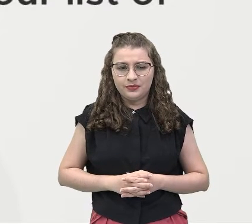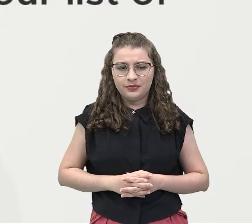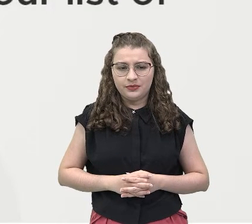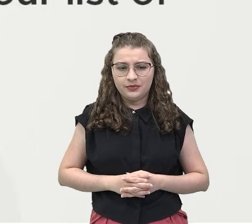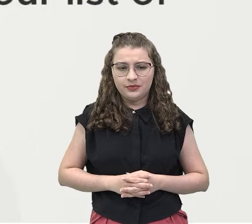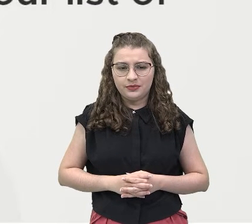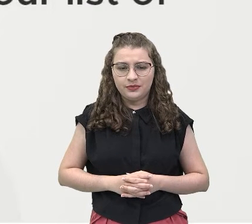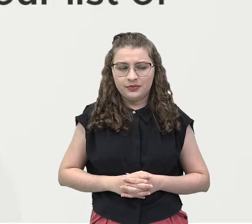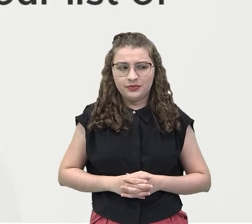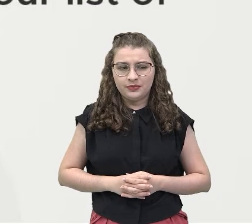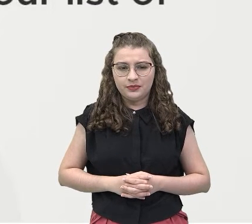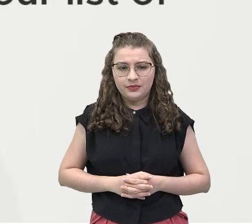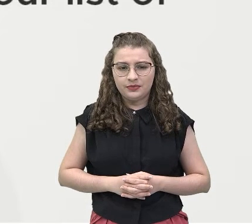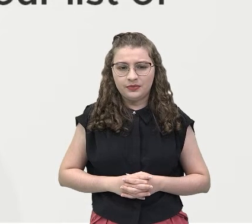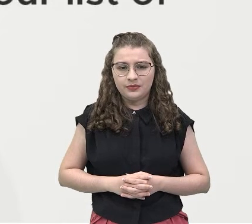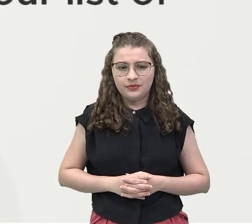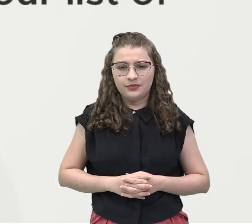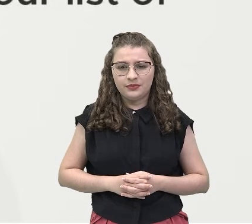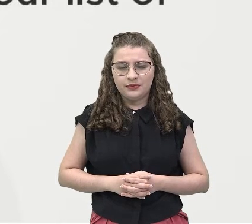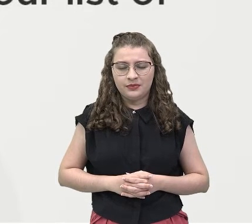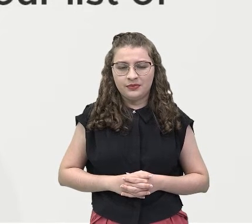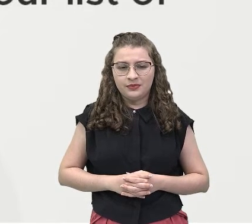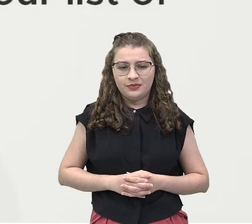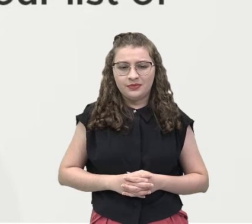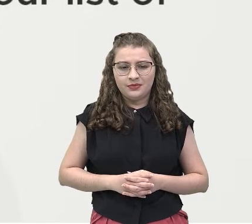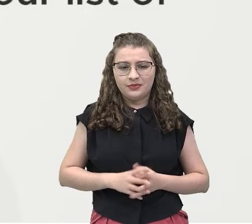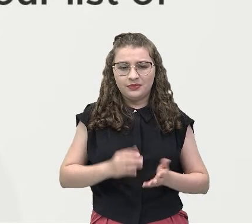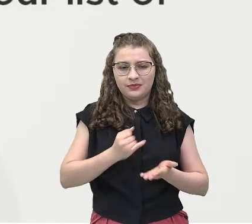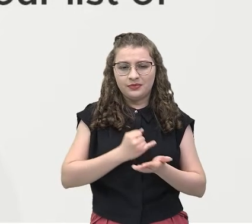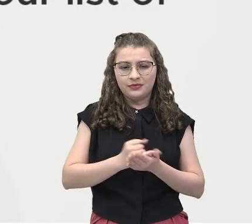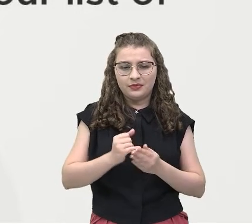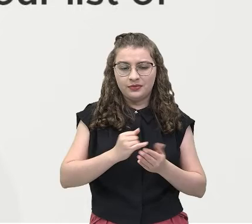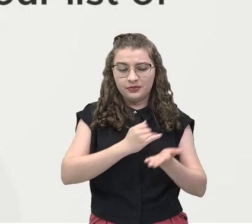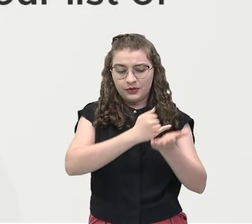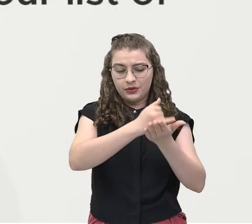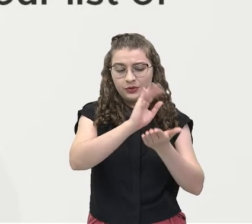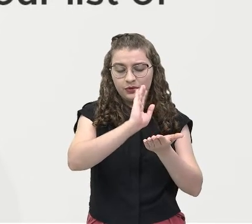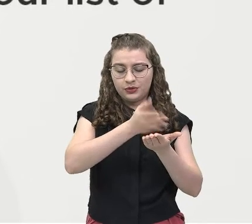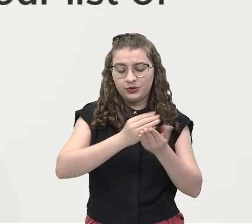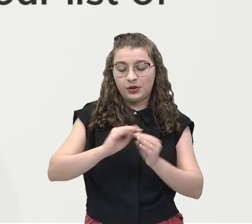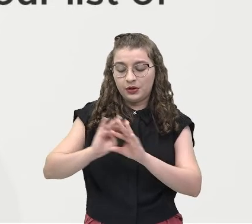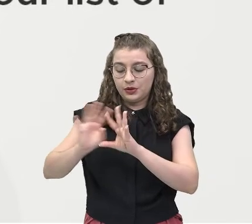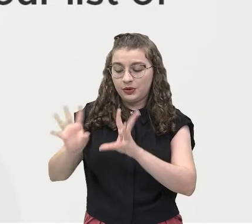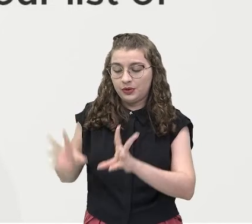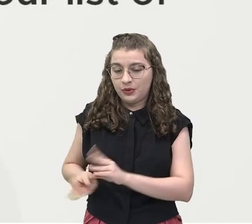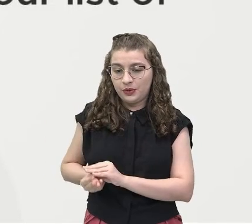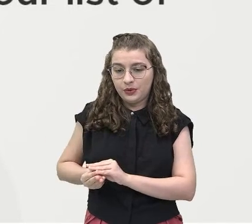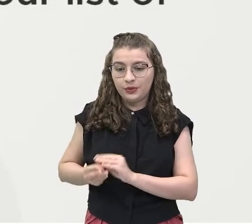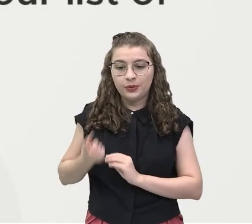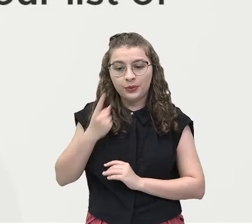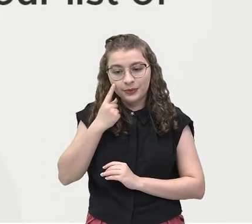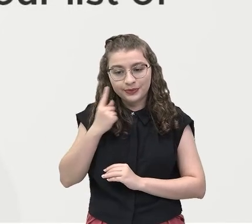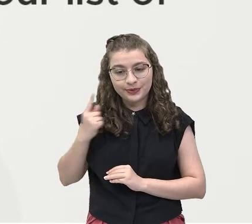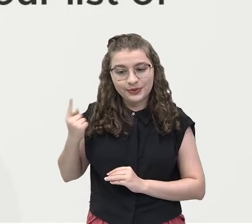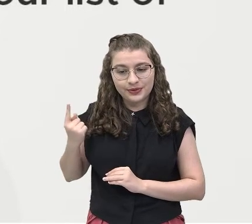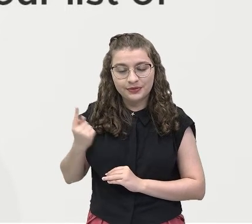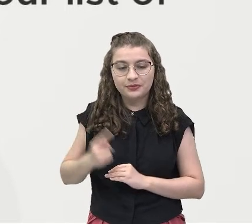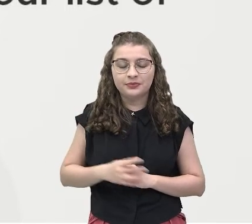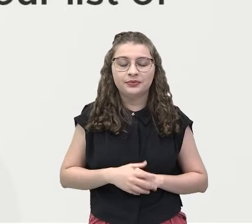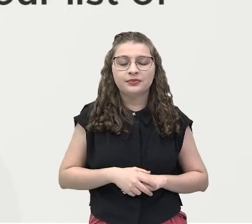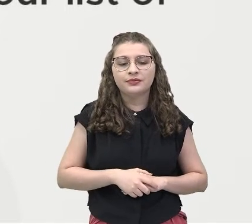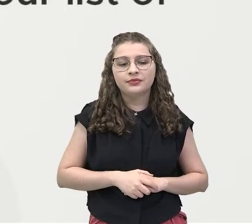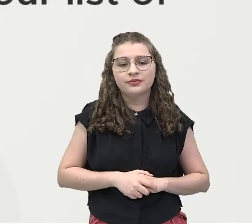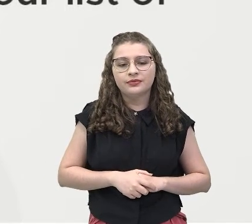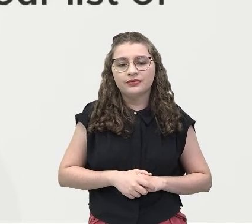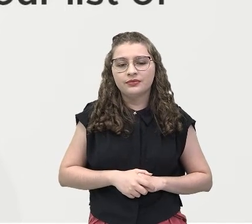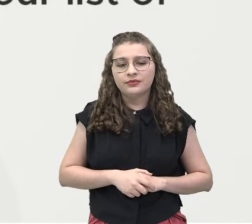Continuando, assim como a gente acabou de ver a introdução, esse texto tem conclusão, certo? Observe aí como é que ele fechou